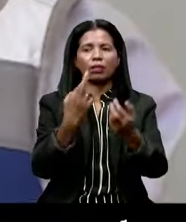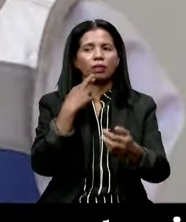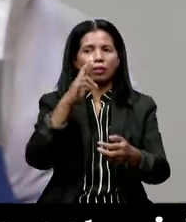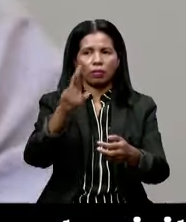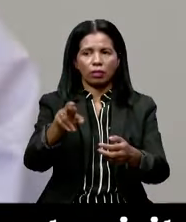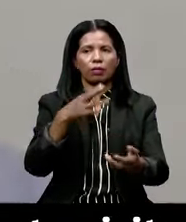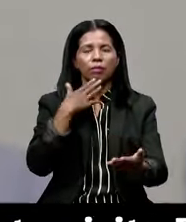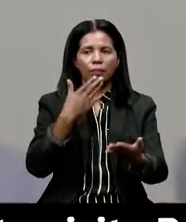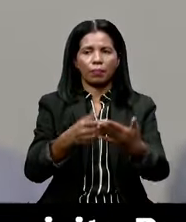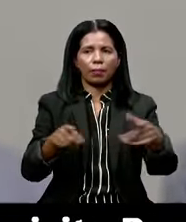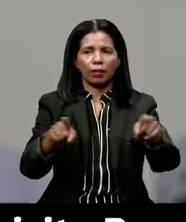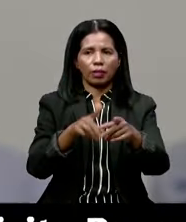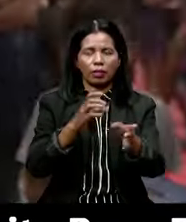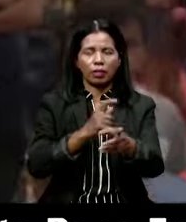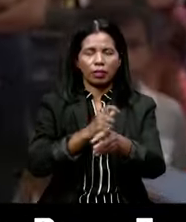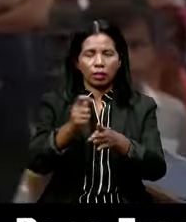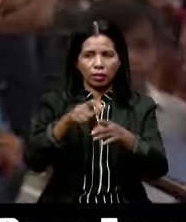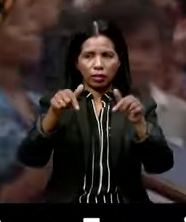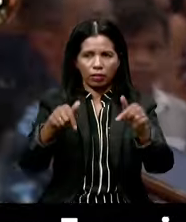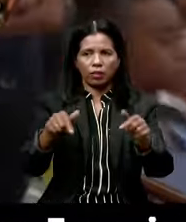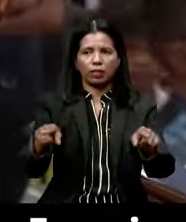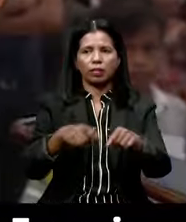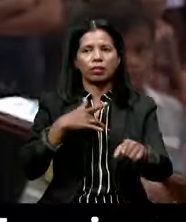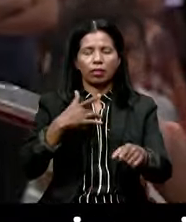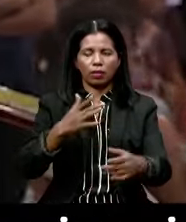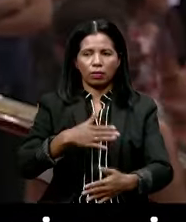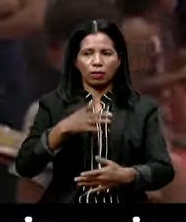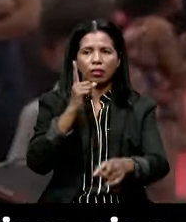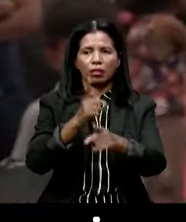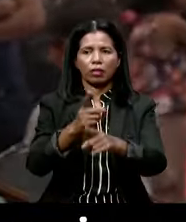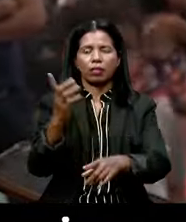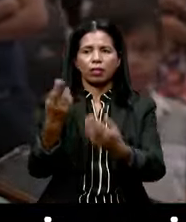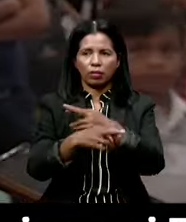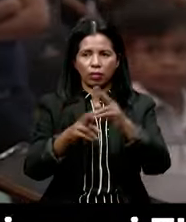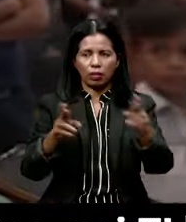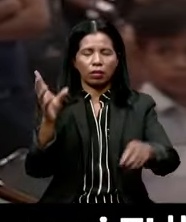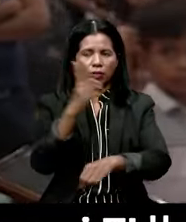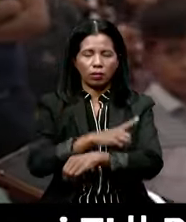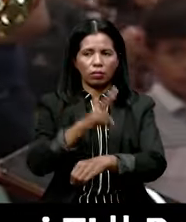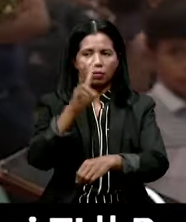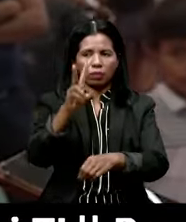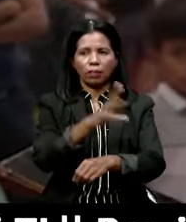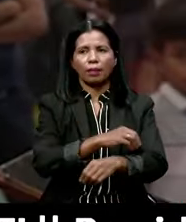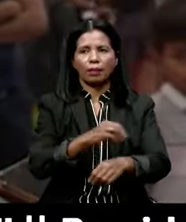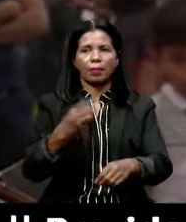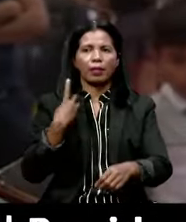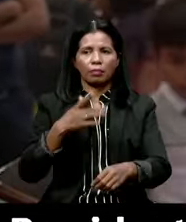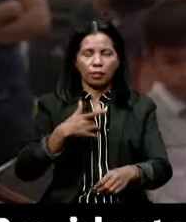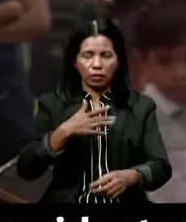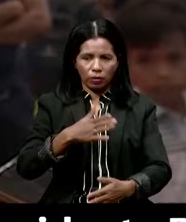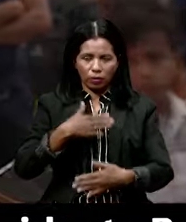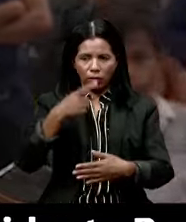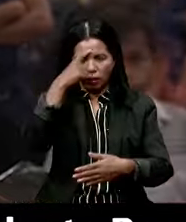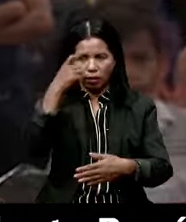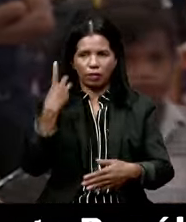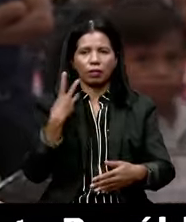dia. Nuna, treinador, sente contente Tebes, vai resultar na mesma que a Loran Rua, evento Messero Cup. Sente contente também